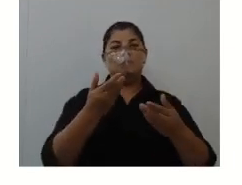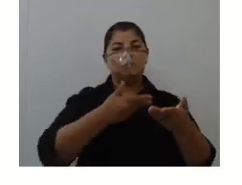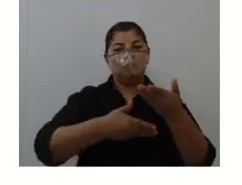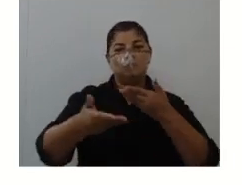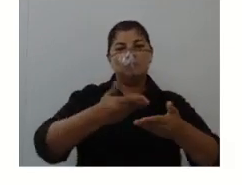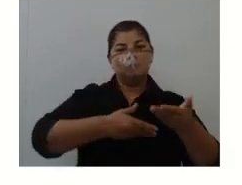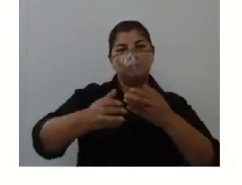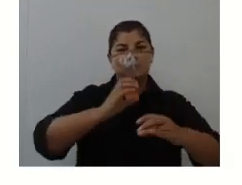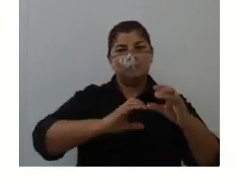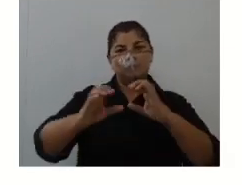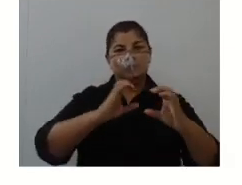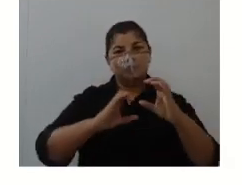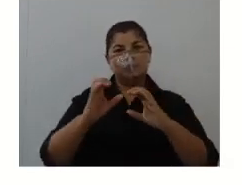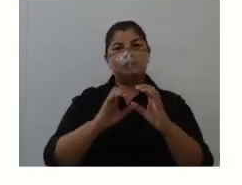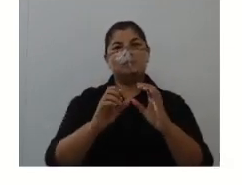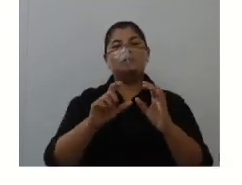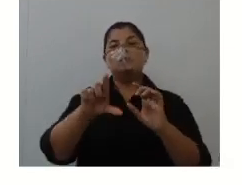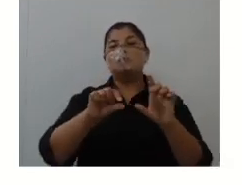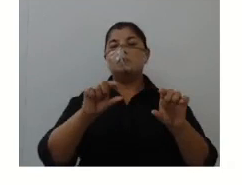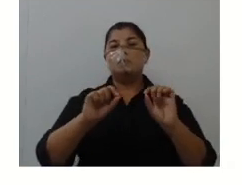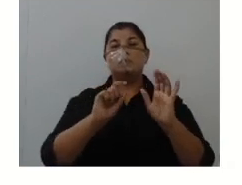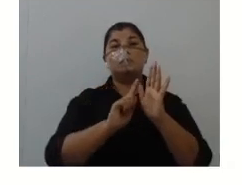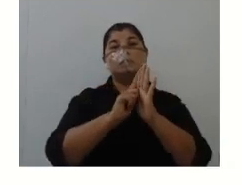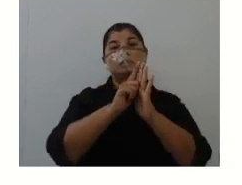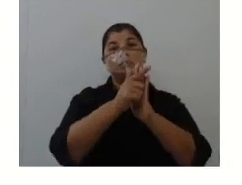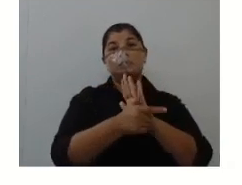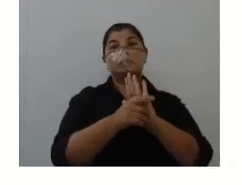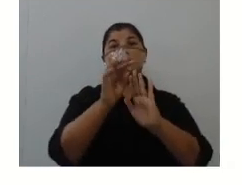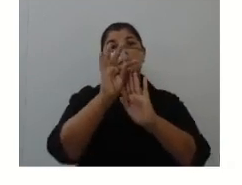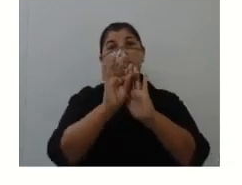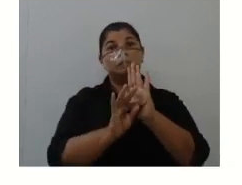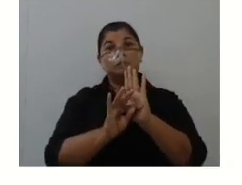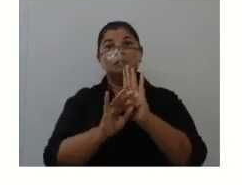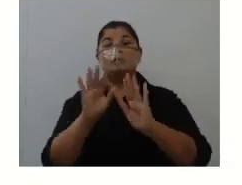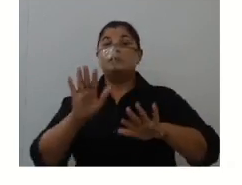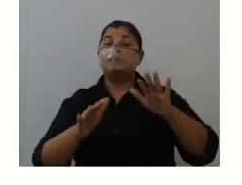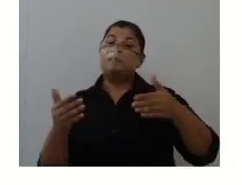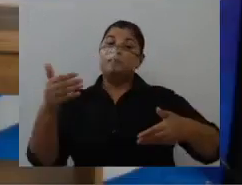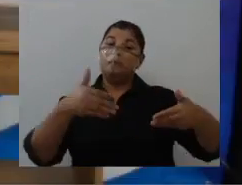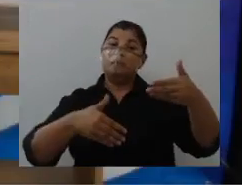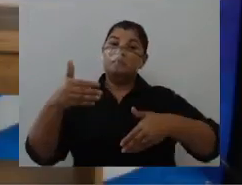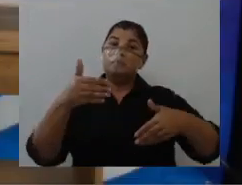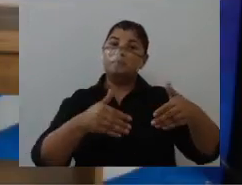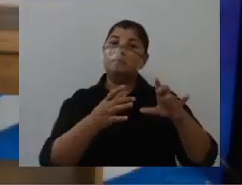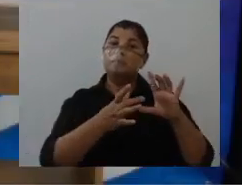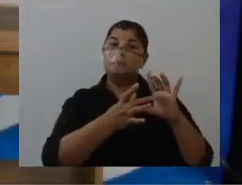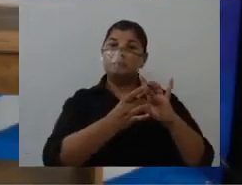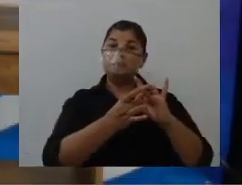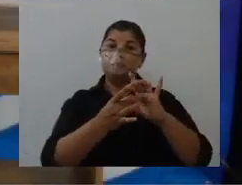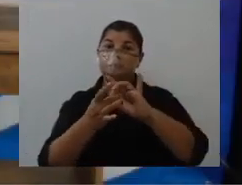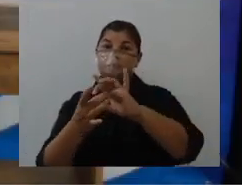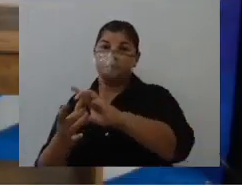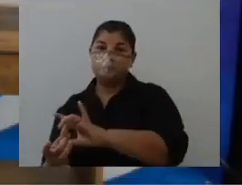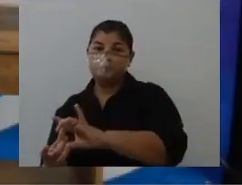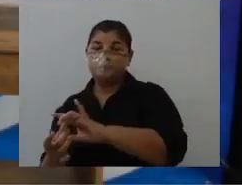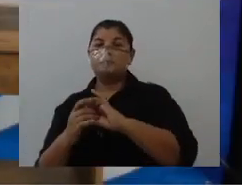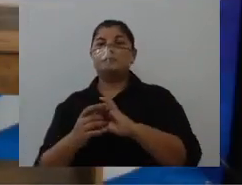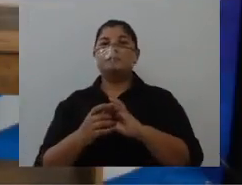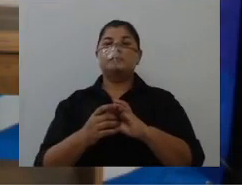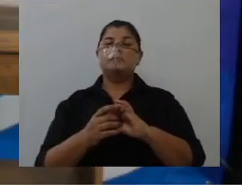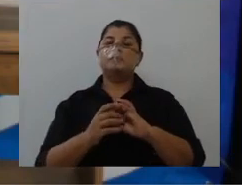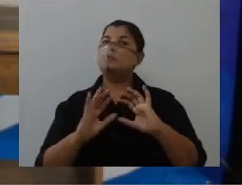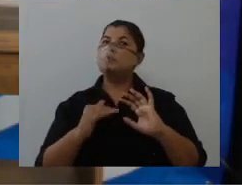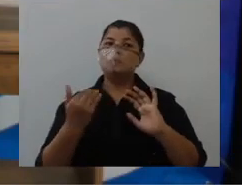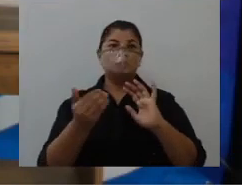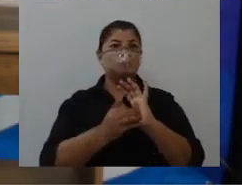diferentes elementos que participam do contexto. Isso é muito importante. Gente, todo